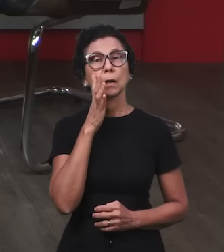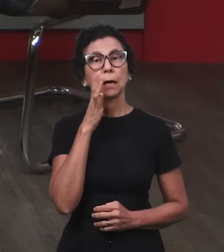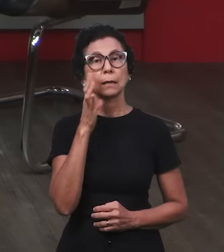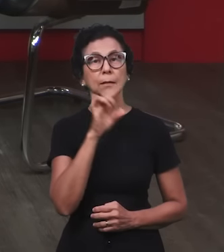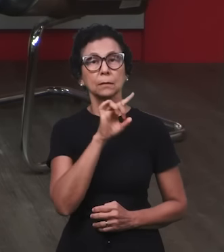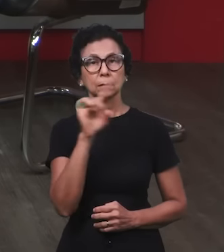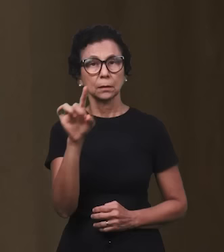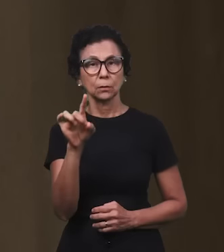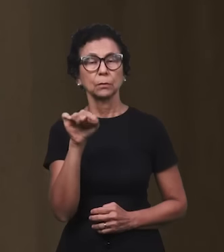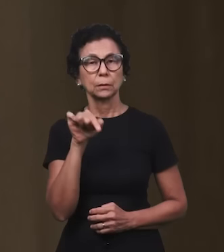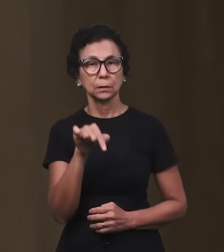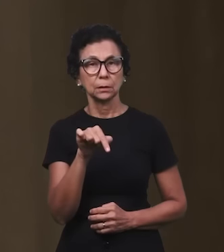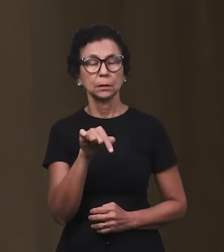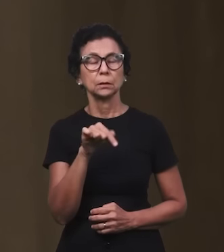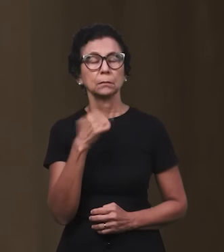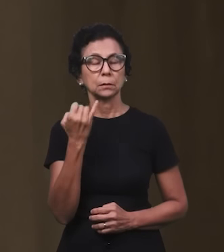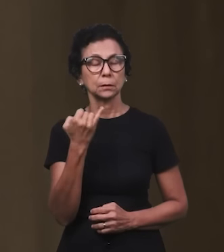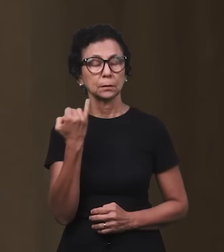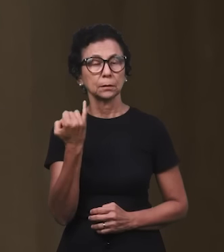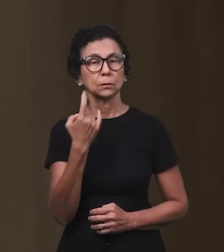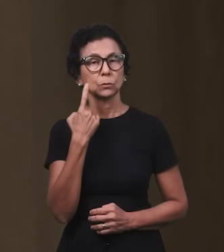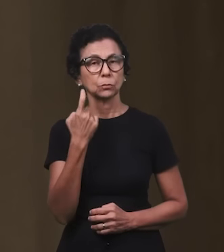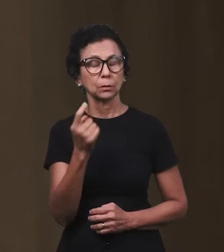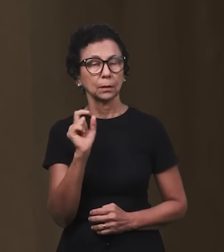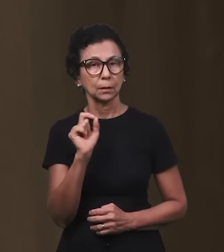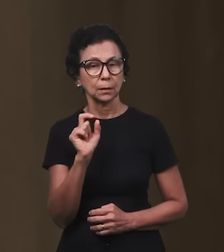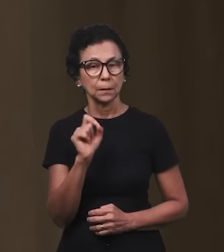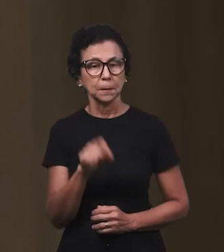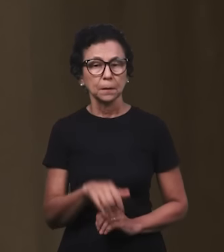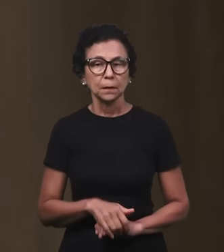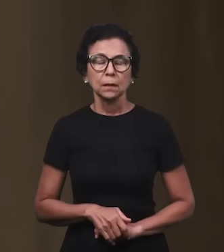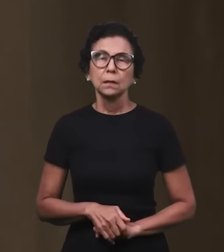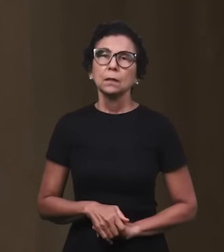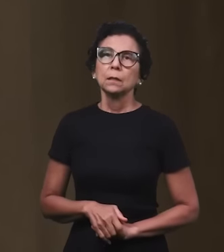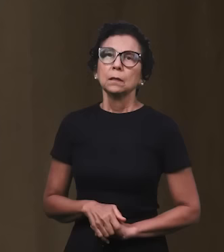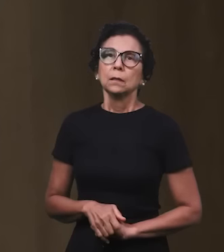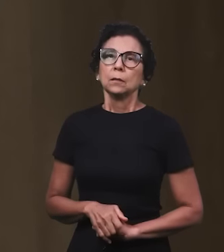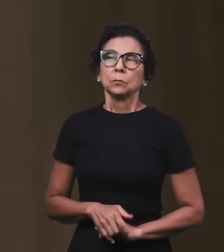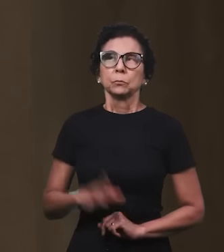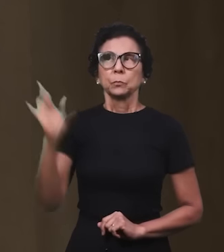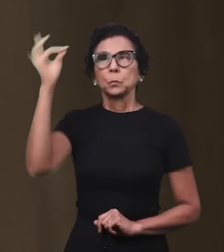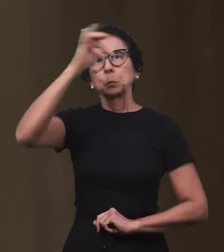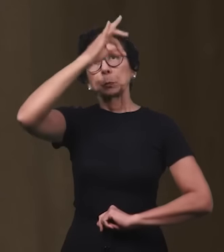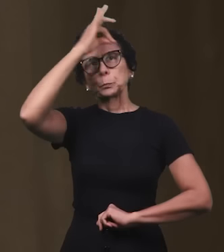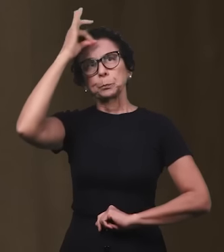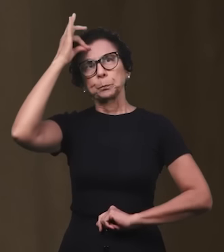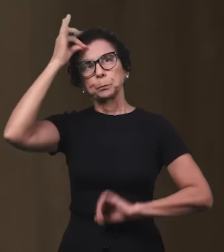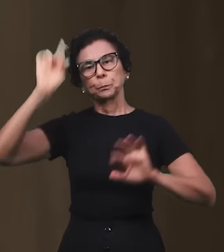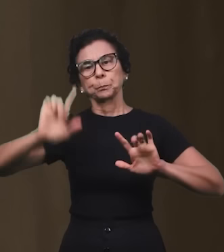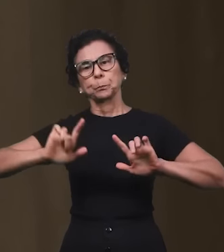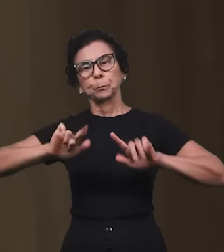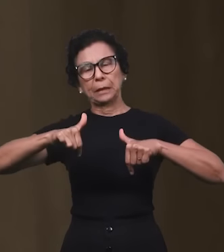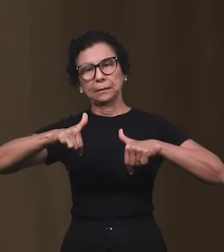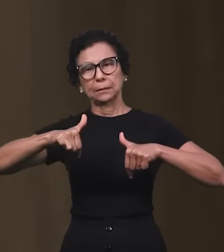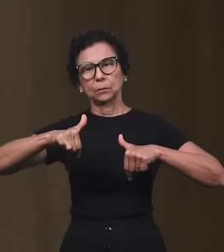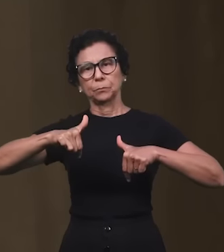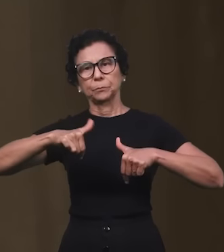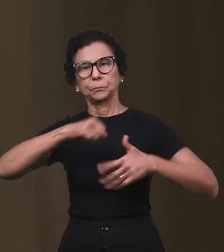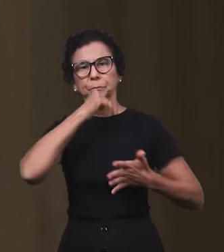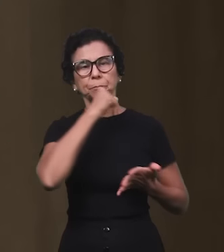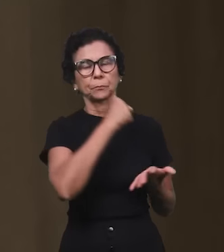irmãos e conversando com os irmãos, no sentido de que a operação do Espírito Santo no